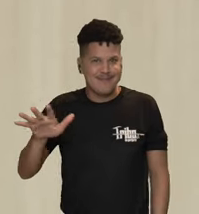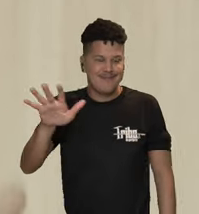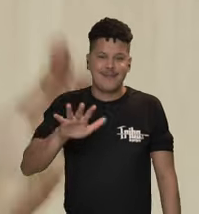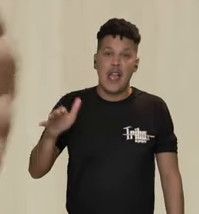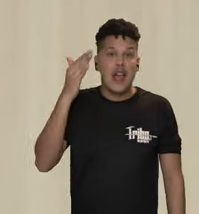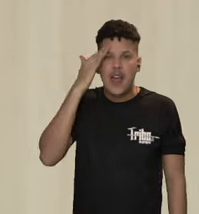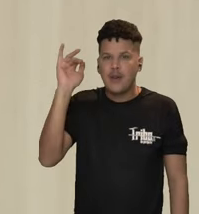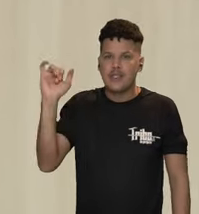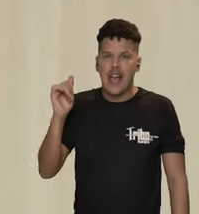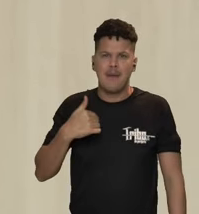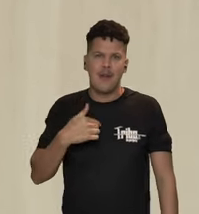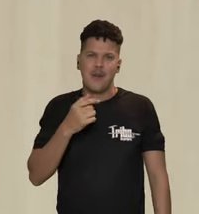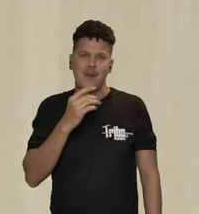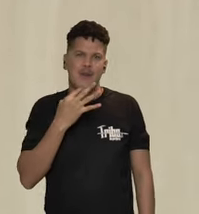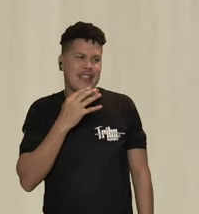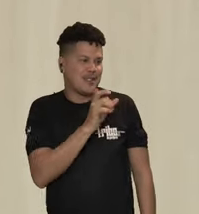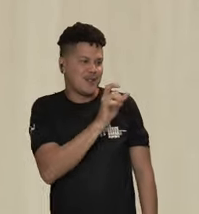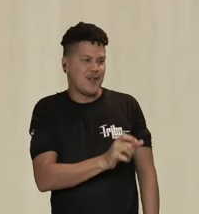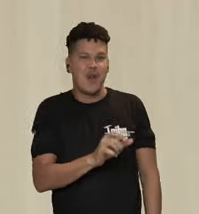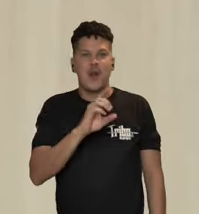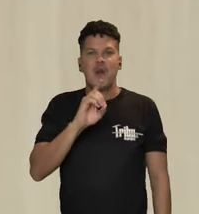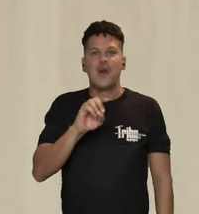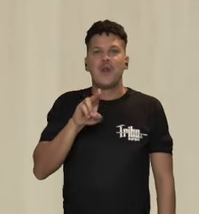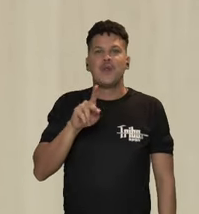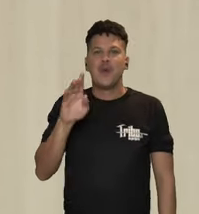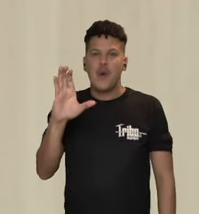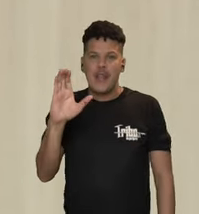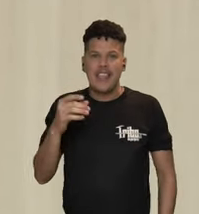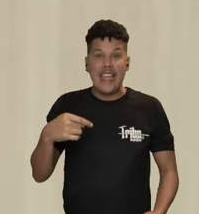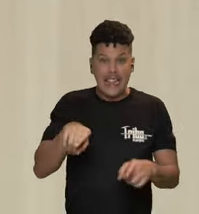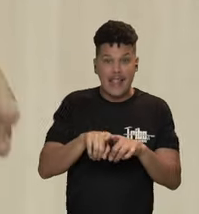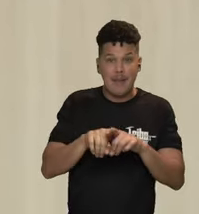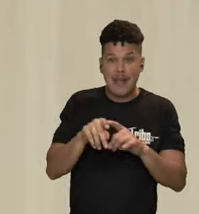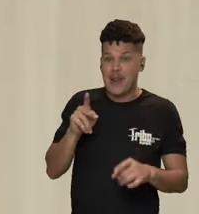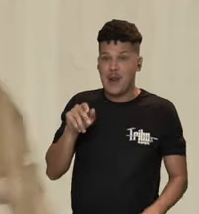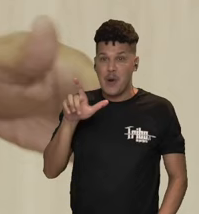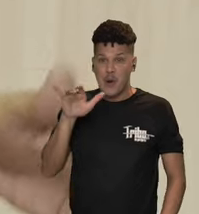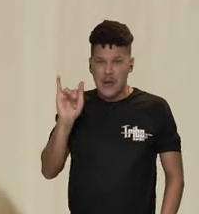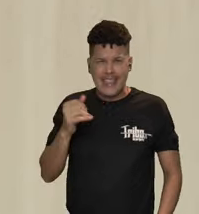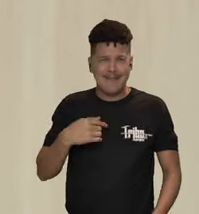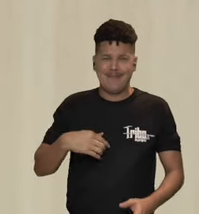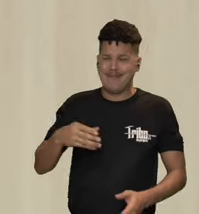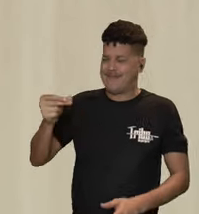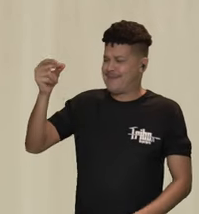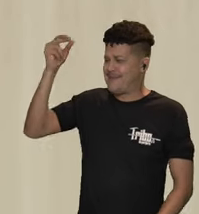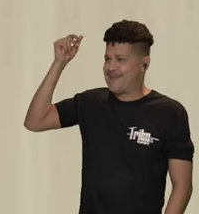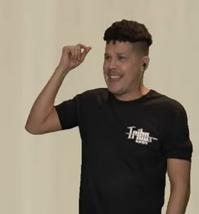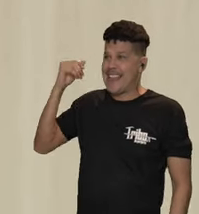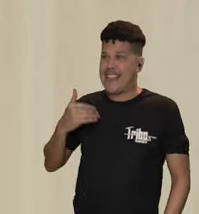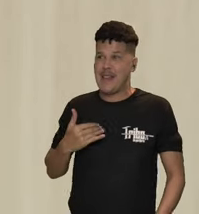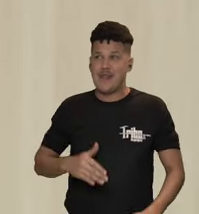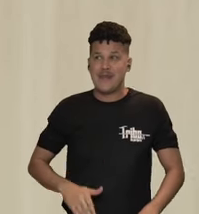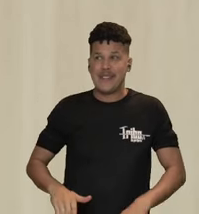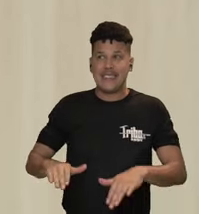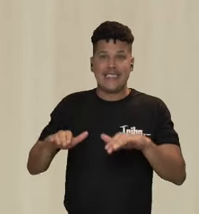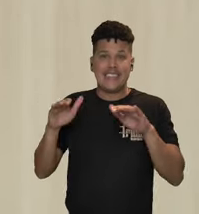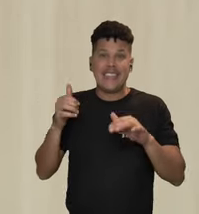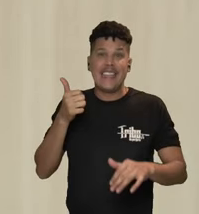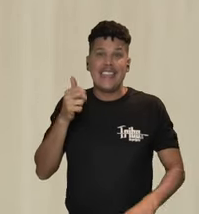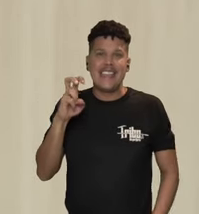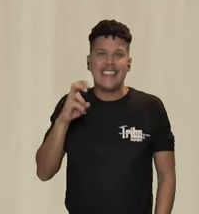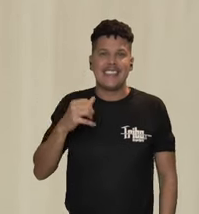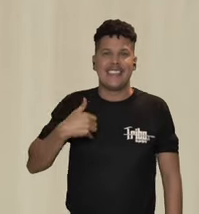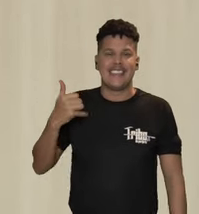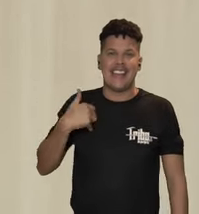Eu conheço o Duque, o Luke, sei lá, desde que eu tinha 15 anos, tá ligado? E eu faço parte da banda, tô na tribo, tenho o quê? Uns 4 anos,